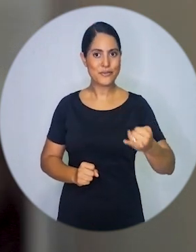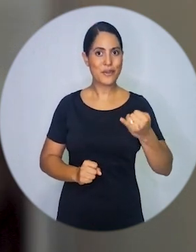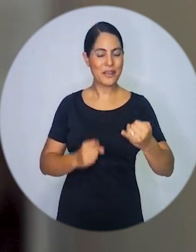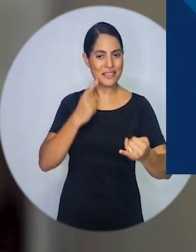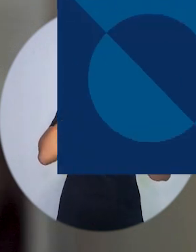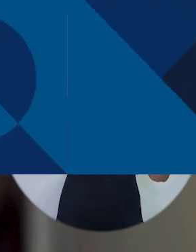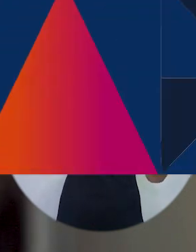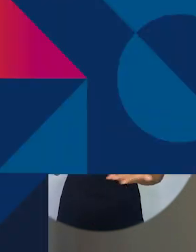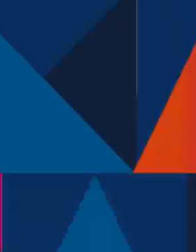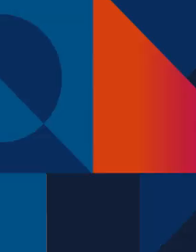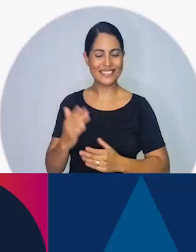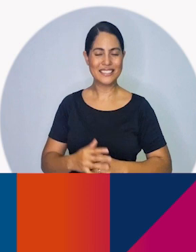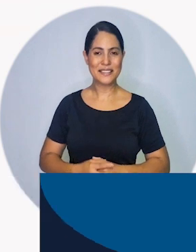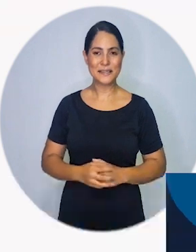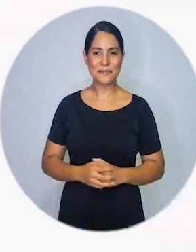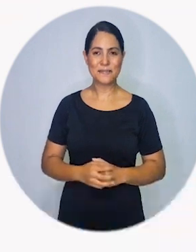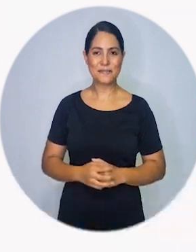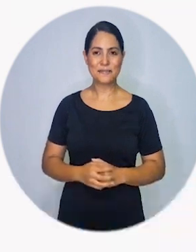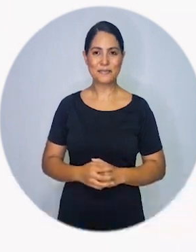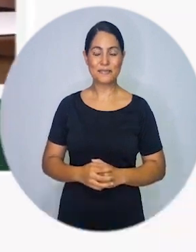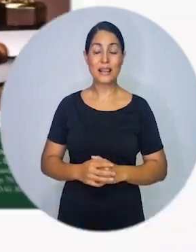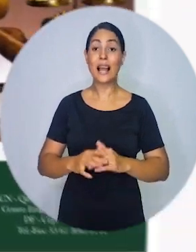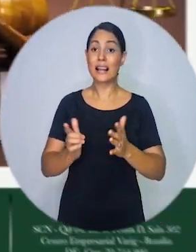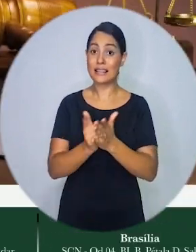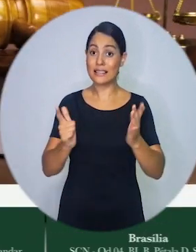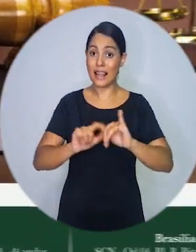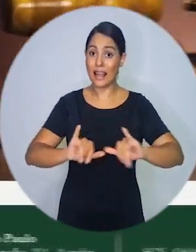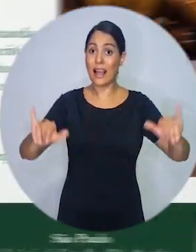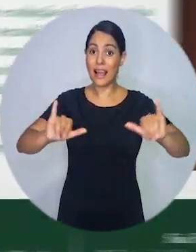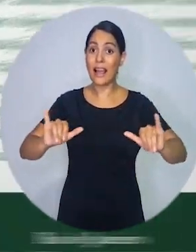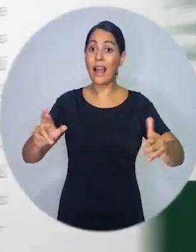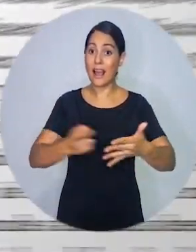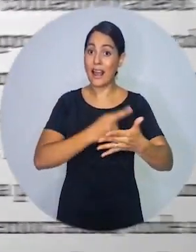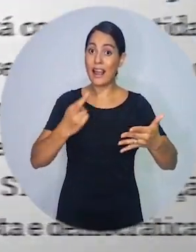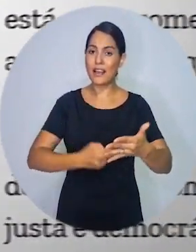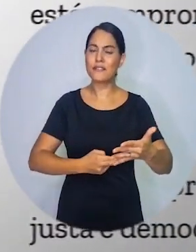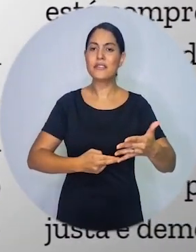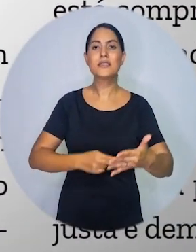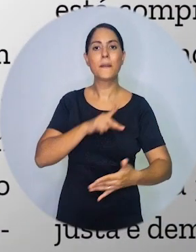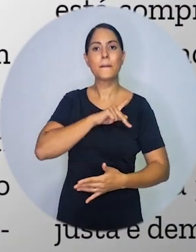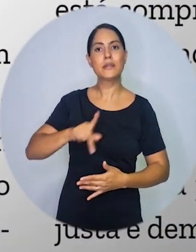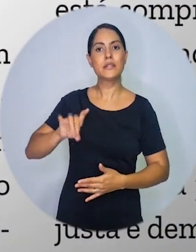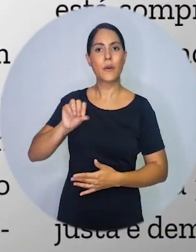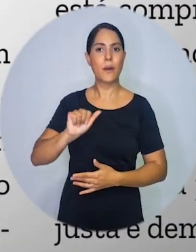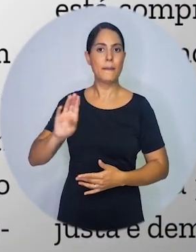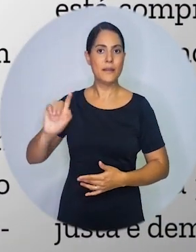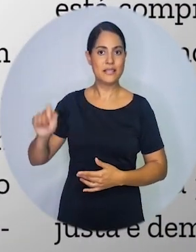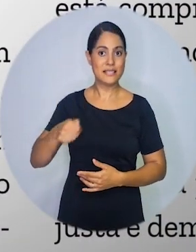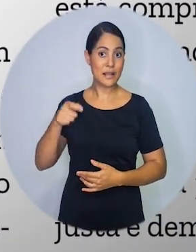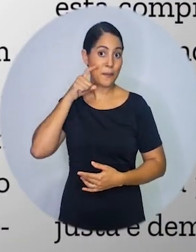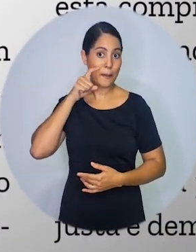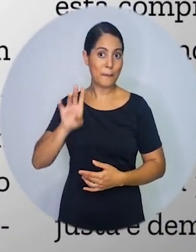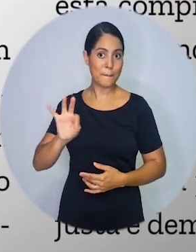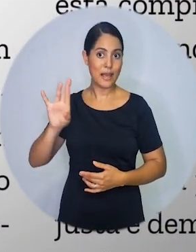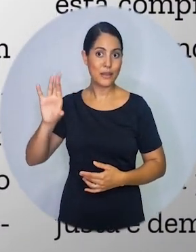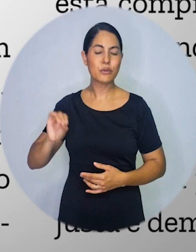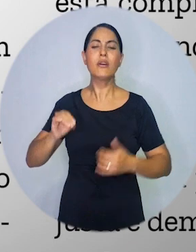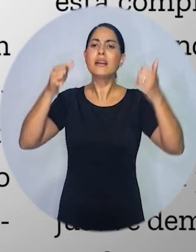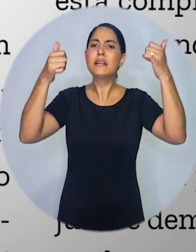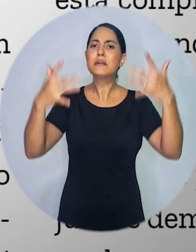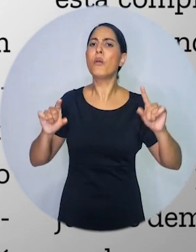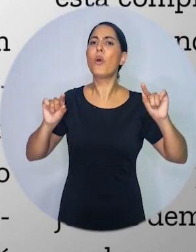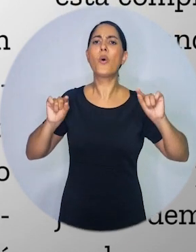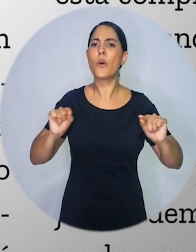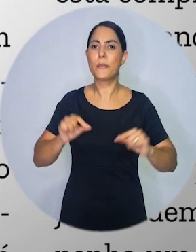Justiça. Acompanhe. Na publicação da revista, o presidente da Ordem dos Advogados do Brasil, Beto Simonetti, ressaltou